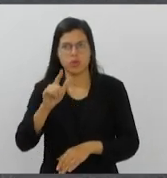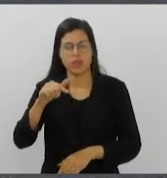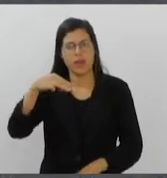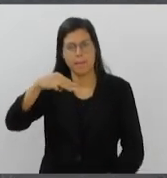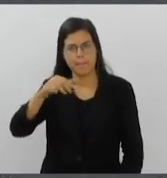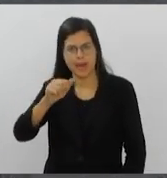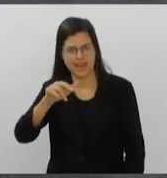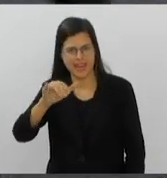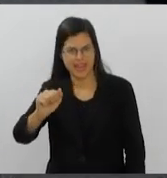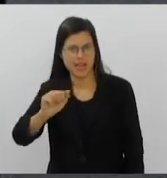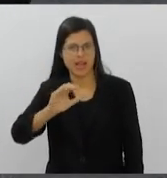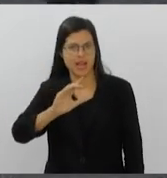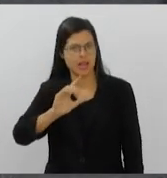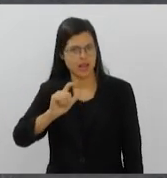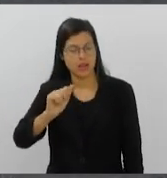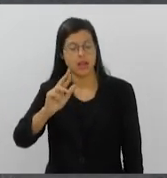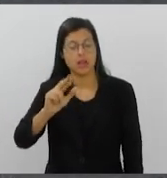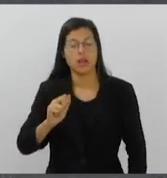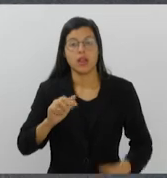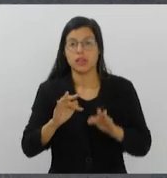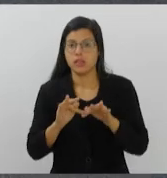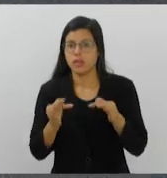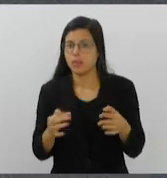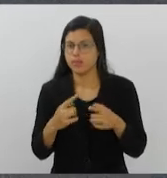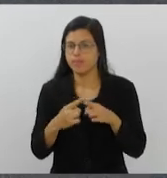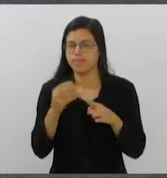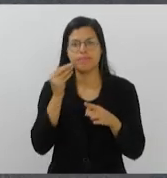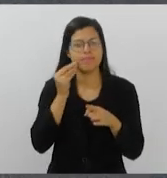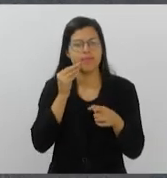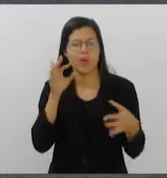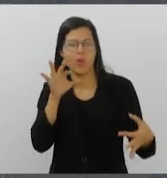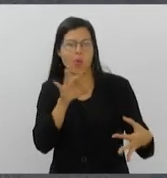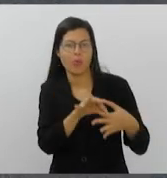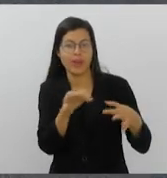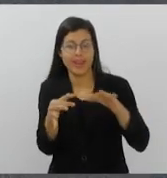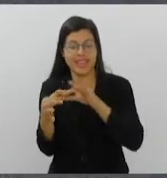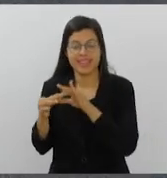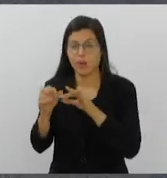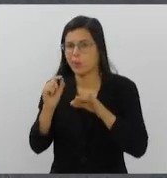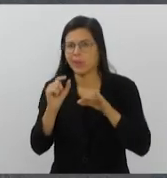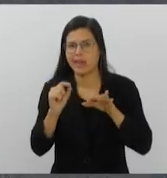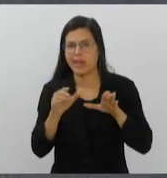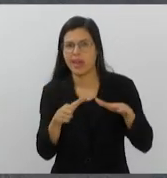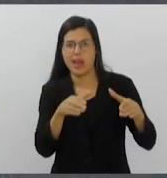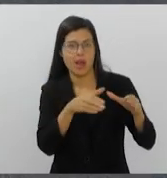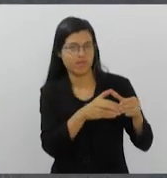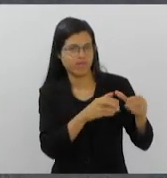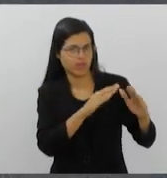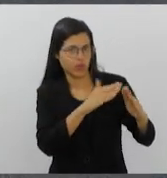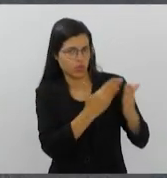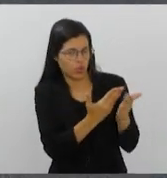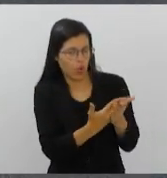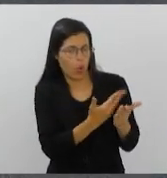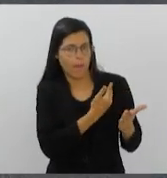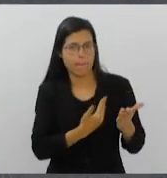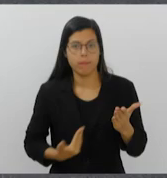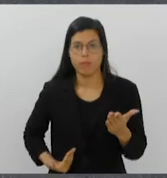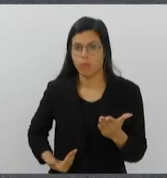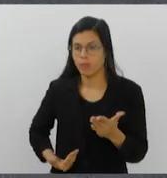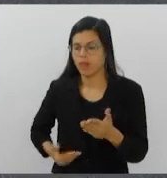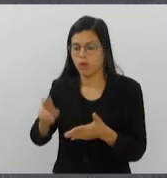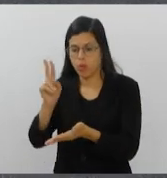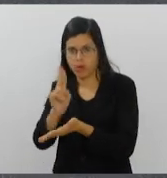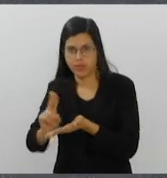projeto é muito simples, porque tenta conectar a escola pública com a universidade pública como deveria